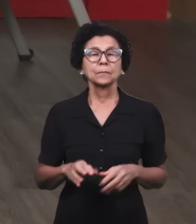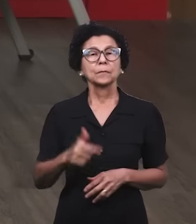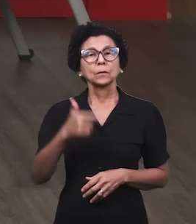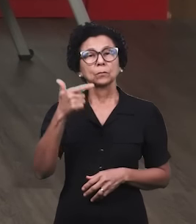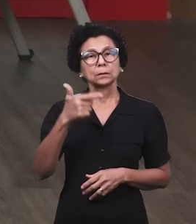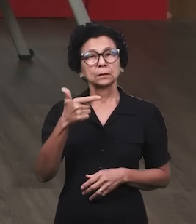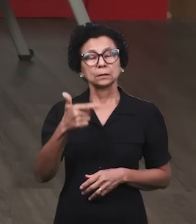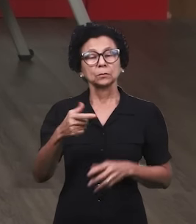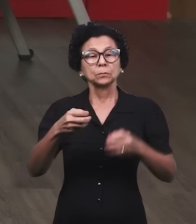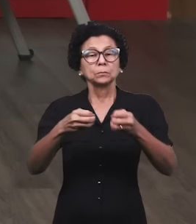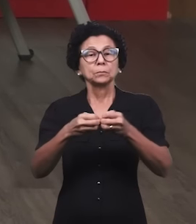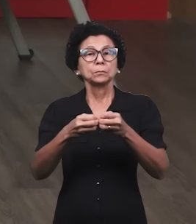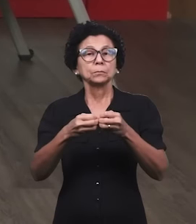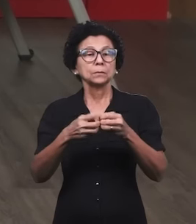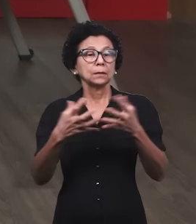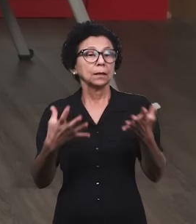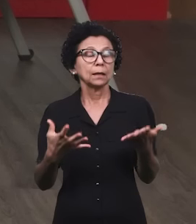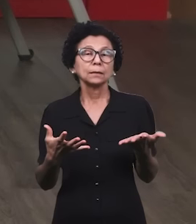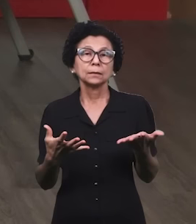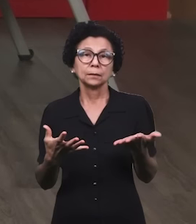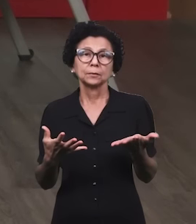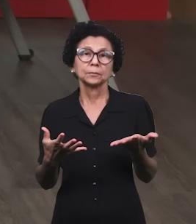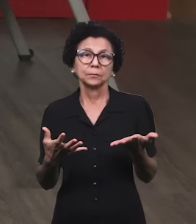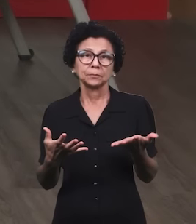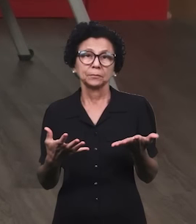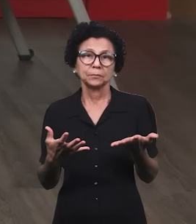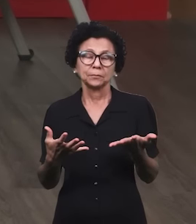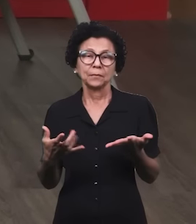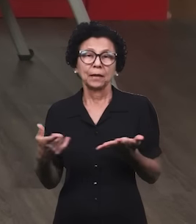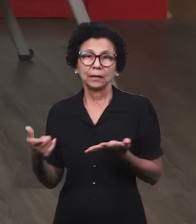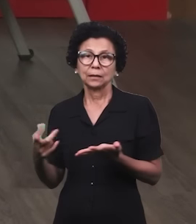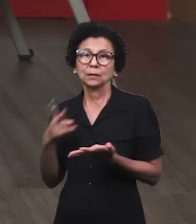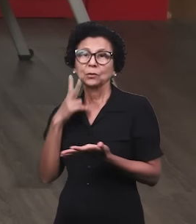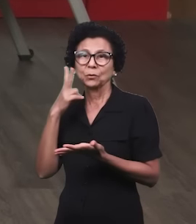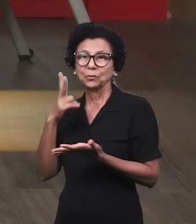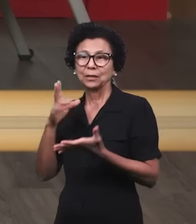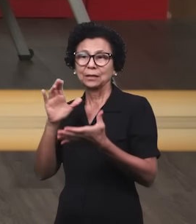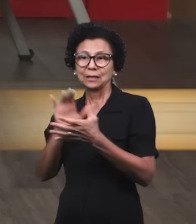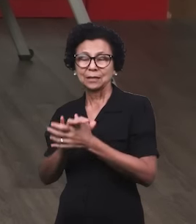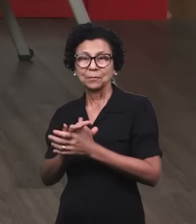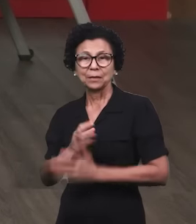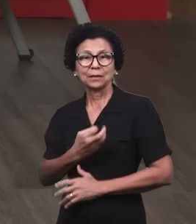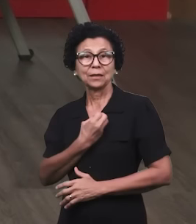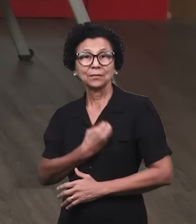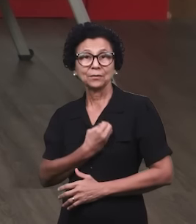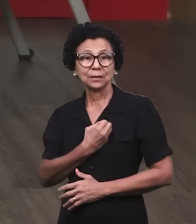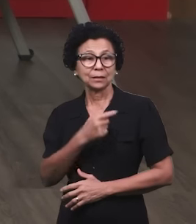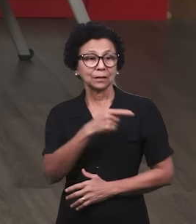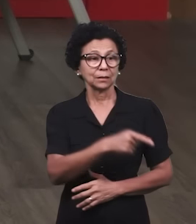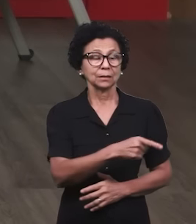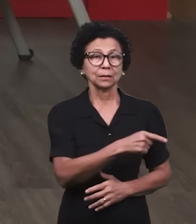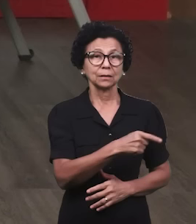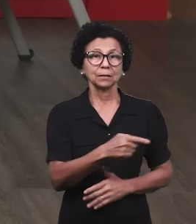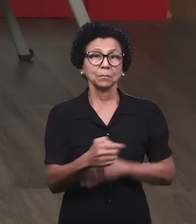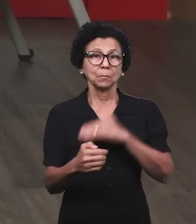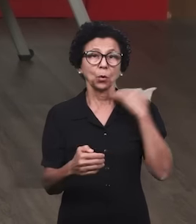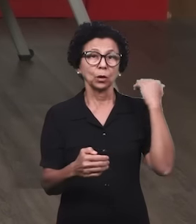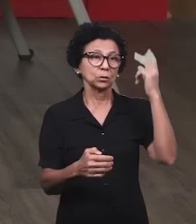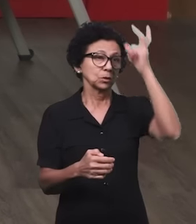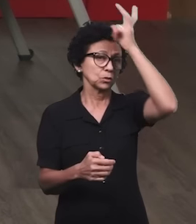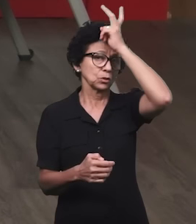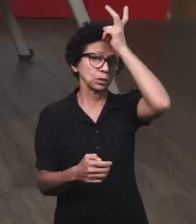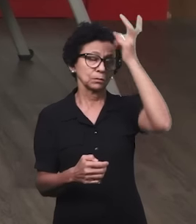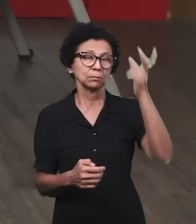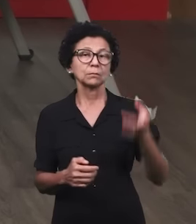Jesus operou ali estava a vida, né? A alegria, a continuidade, a bênção, né? A graça do Senhor. Então